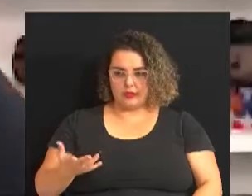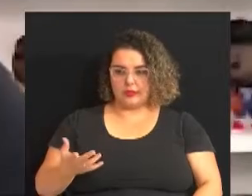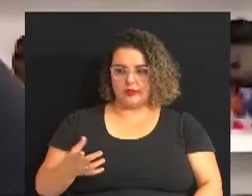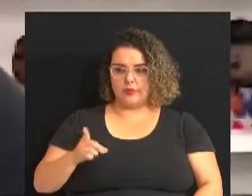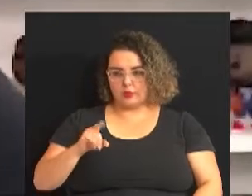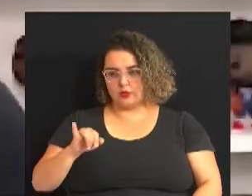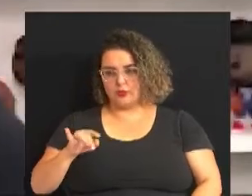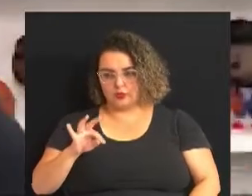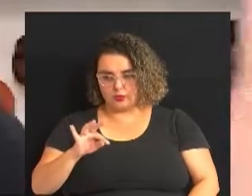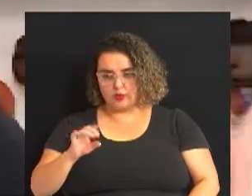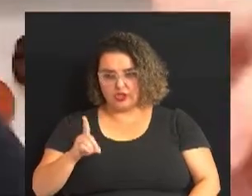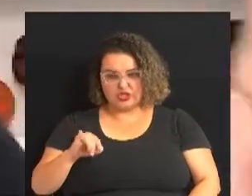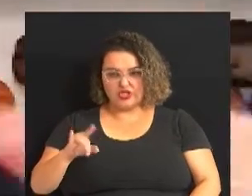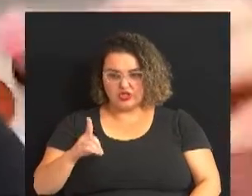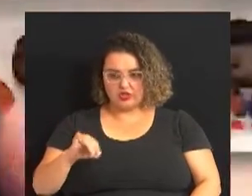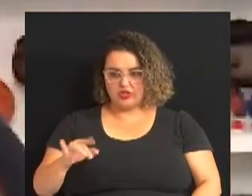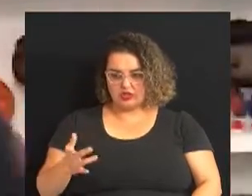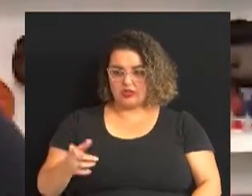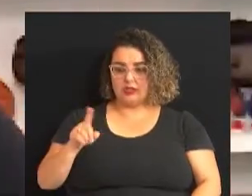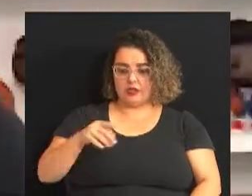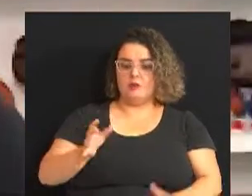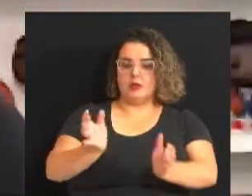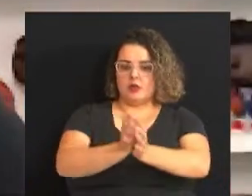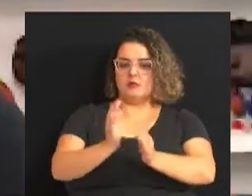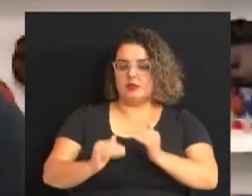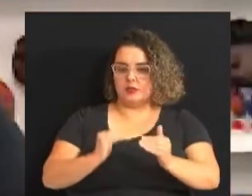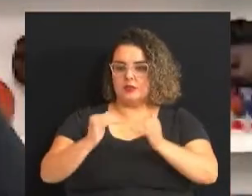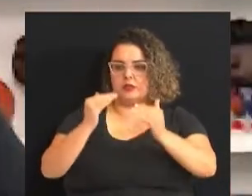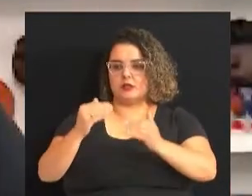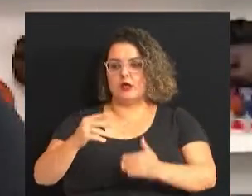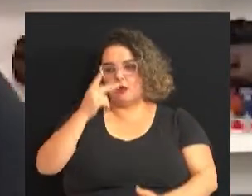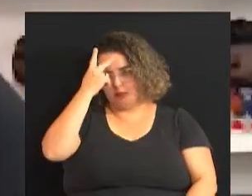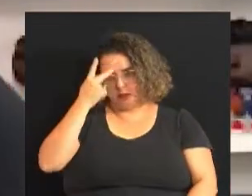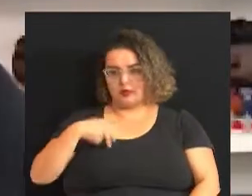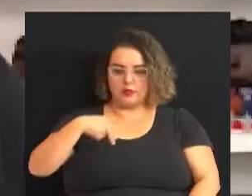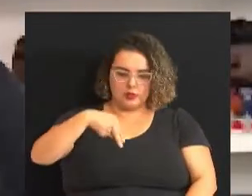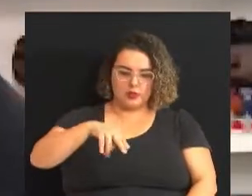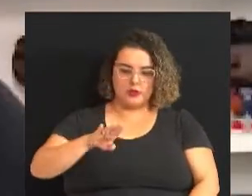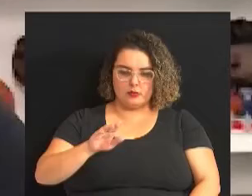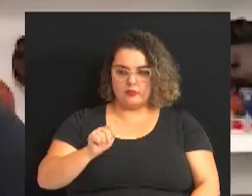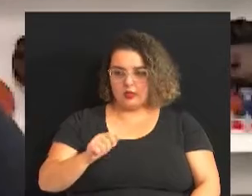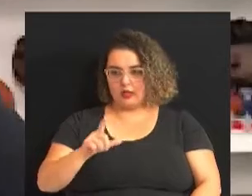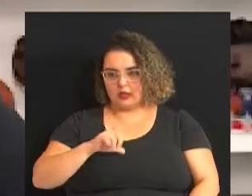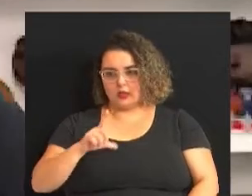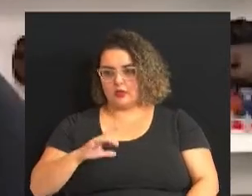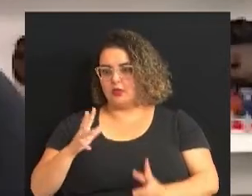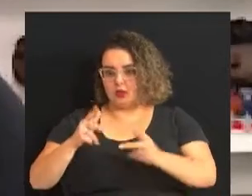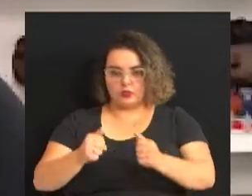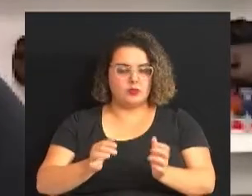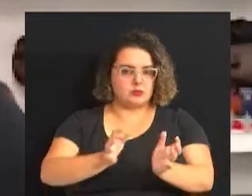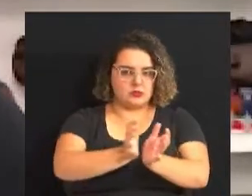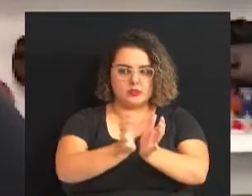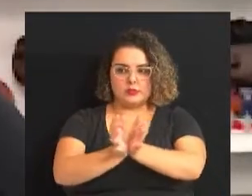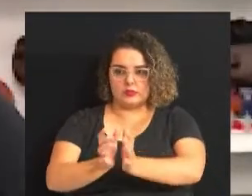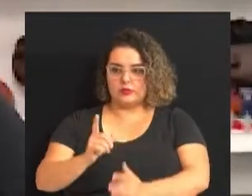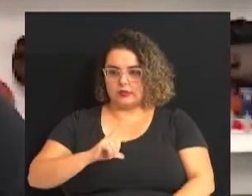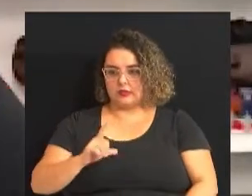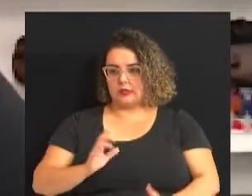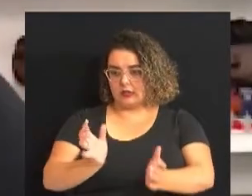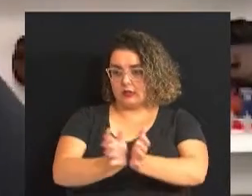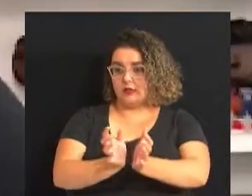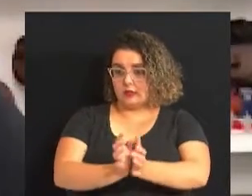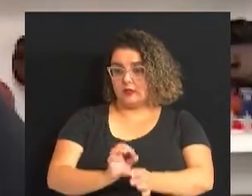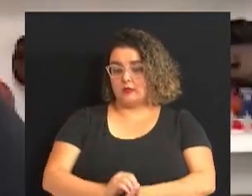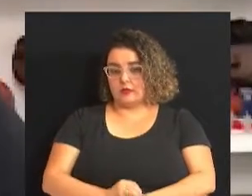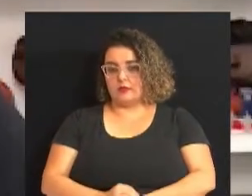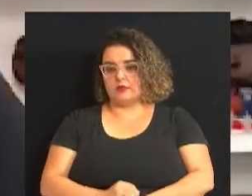jogar uma D-League, que é uma liga de desenvolvimento que a própria NBA tem, que praticamente todas as equipes têm um time fazendo parte